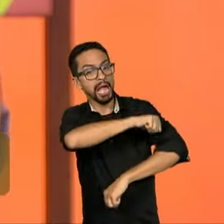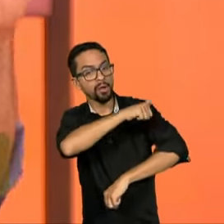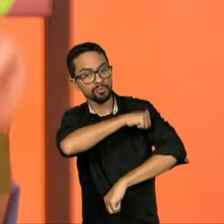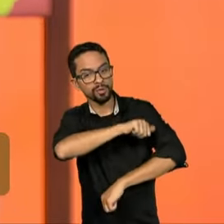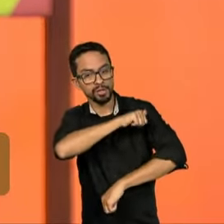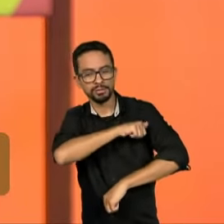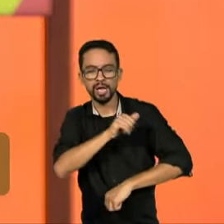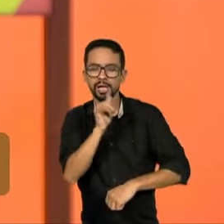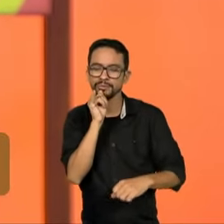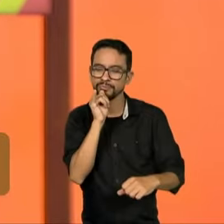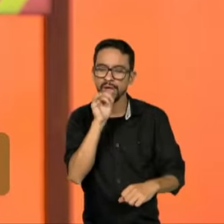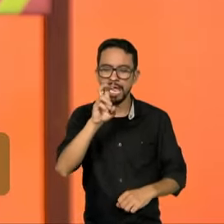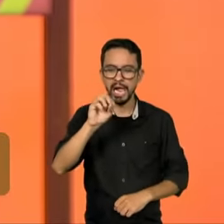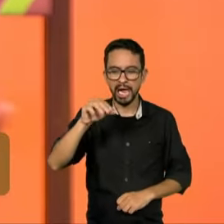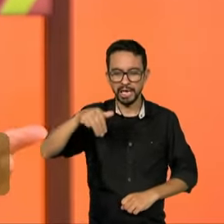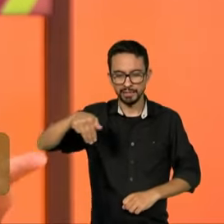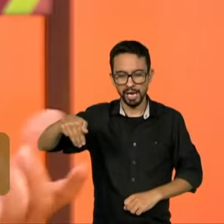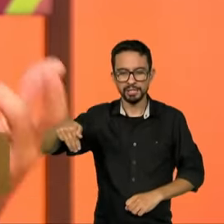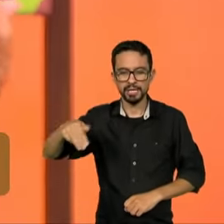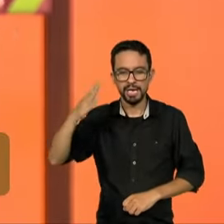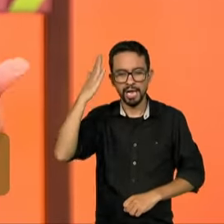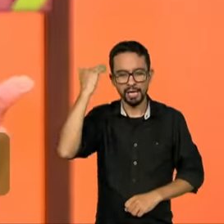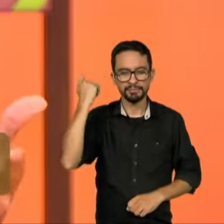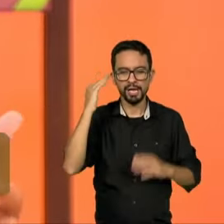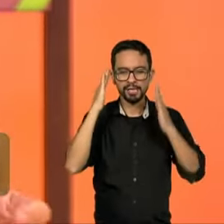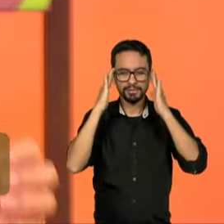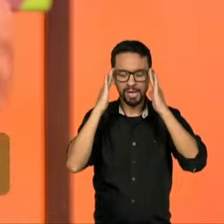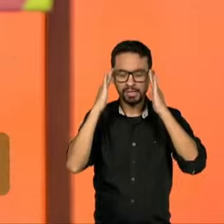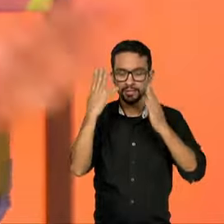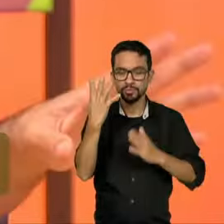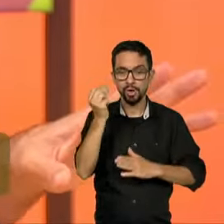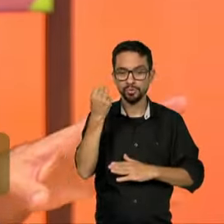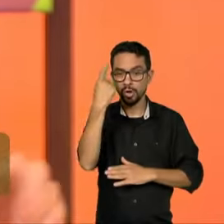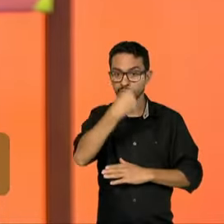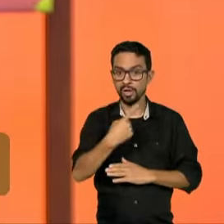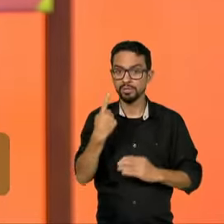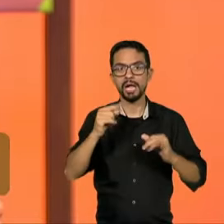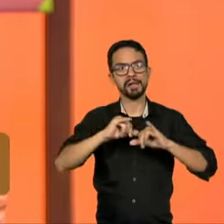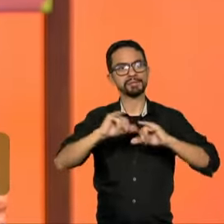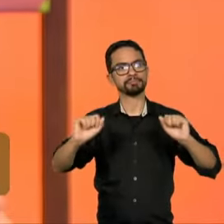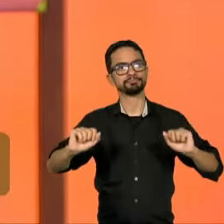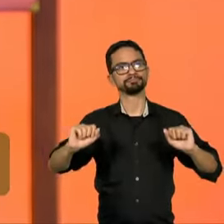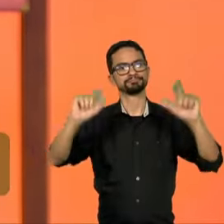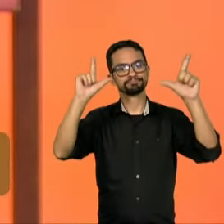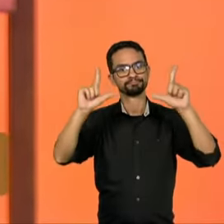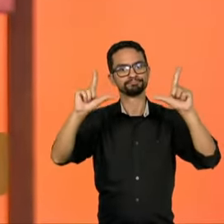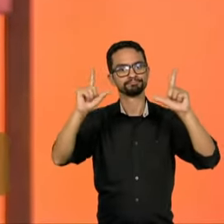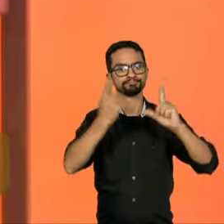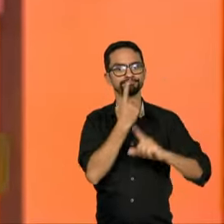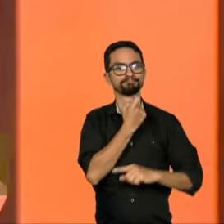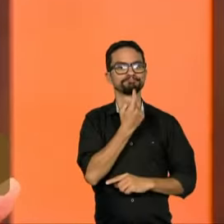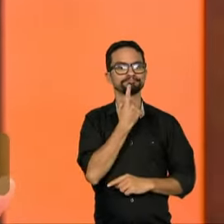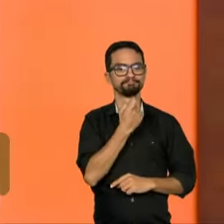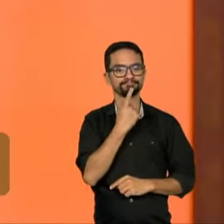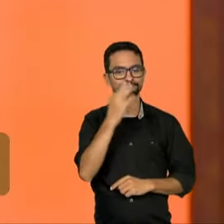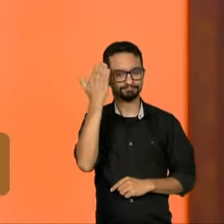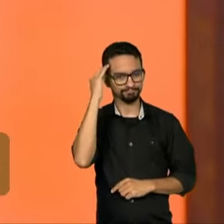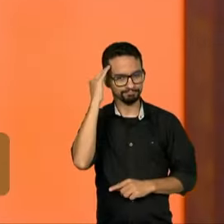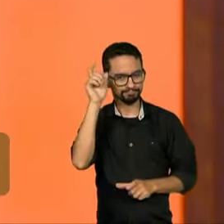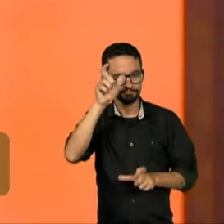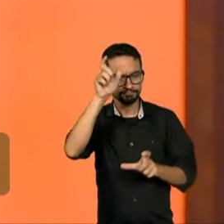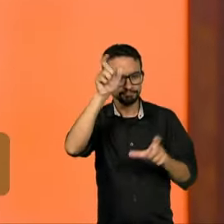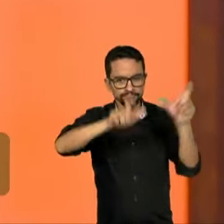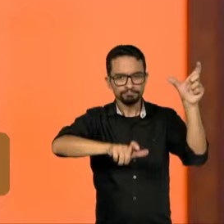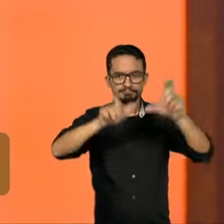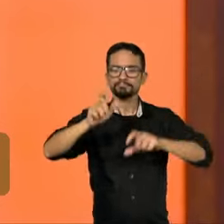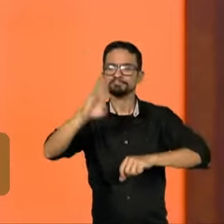mas aproximadamente 500 milímetros em 48 horas, vamos dar um alerta. Então, esses modelos,